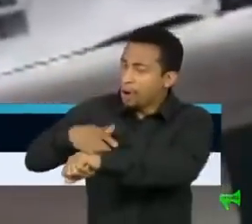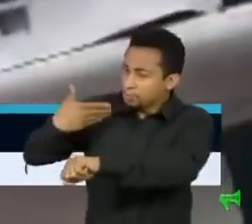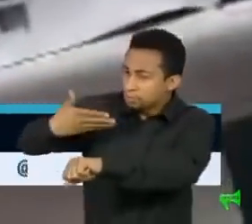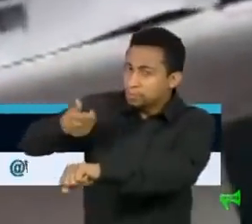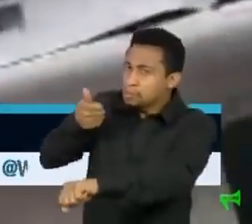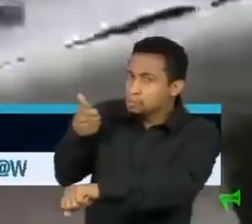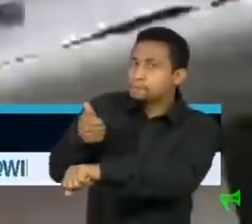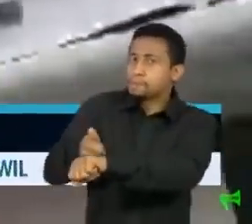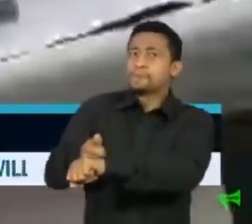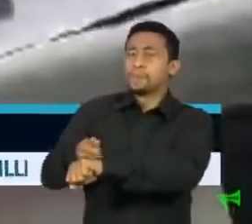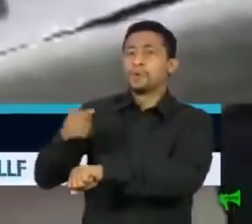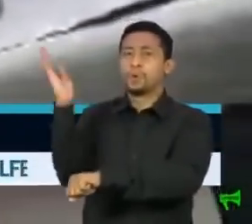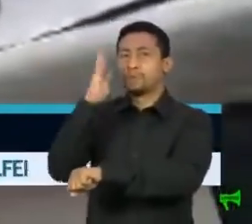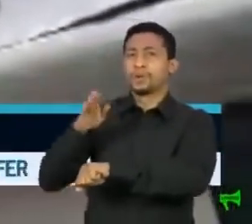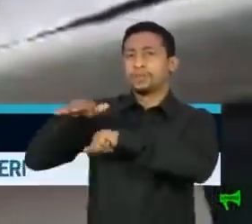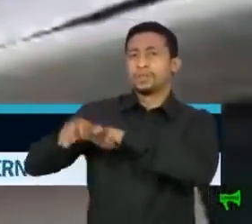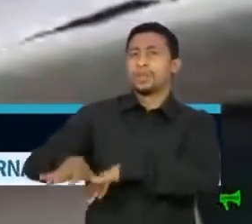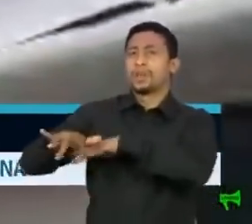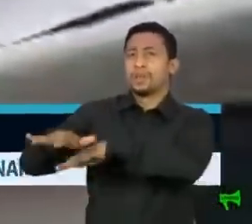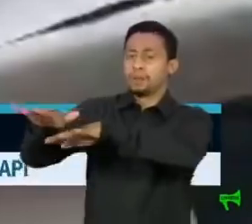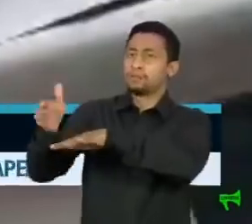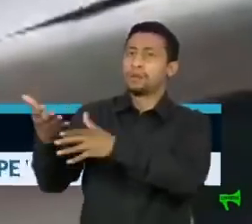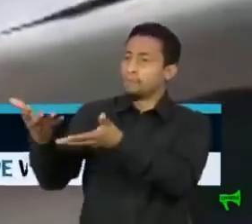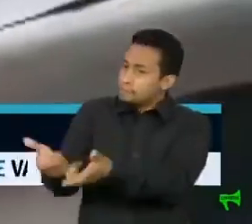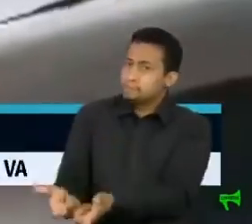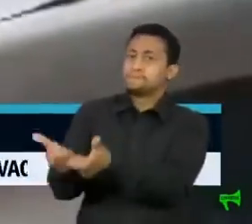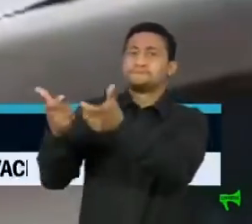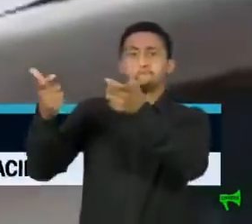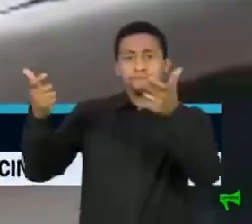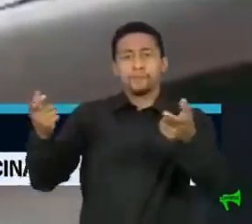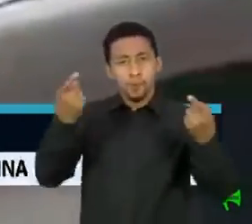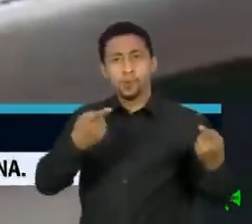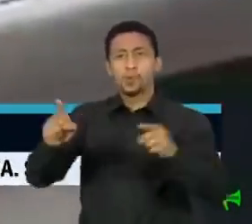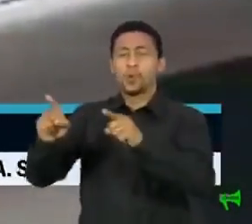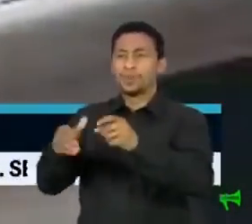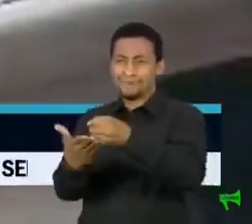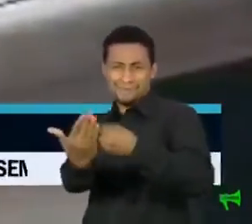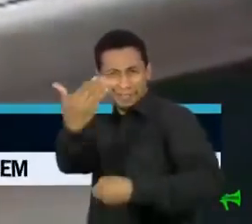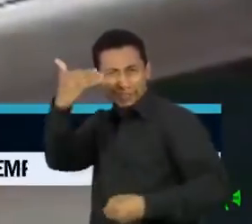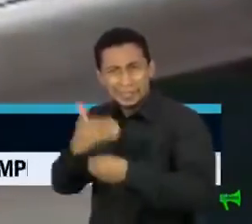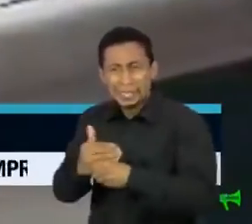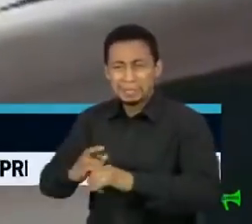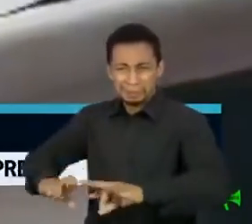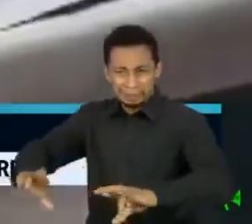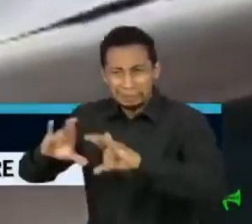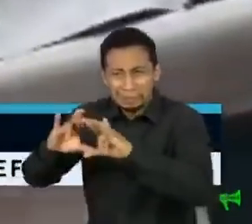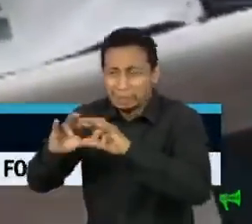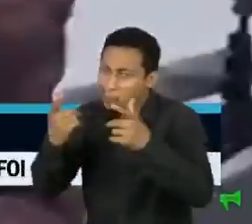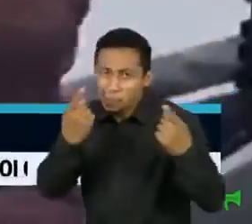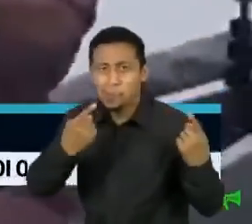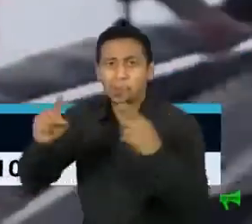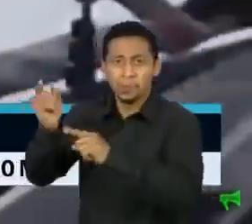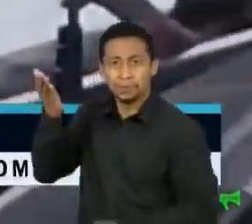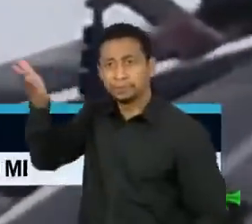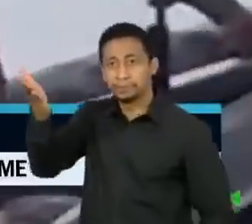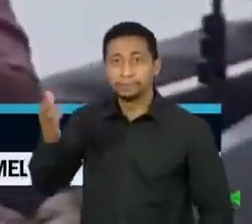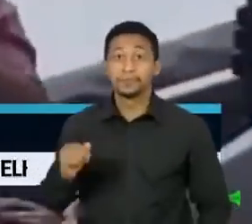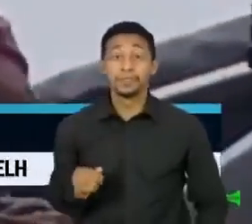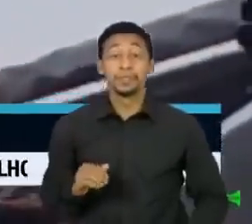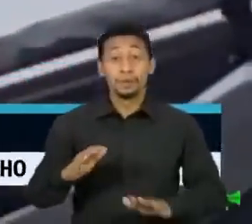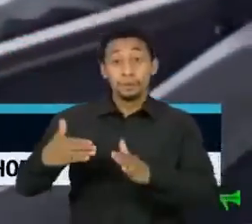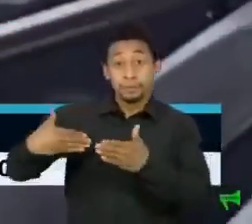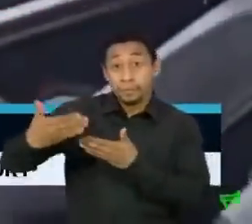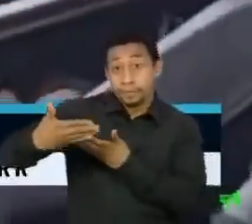porque o povo brasileiro é muito maior do que o fascismo de vermelho ou de verde e amarelo. Cada